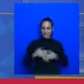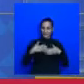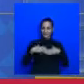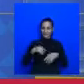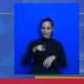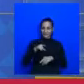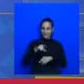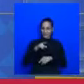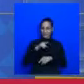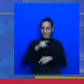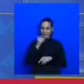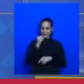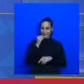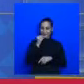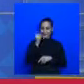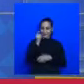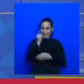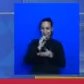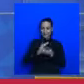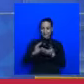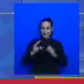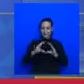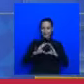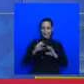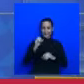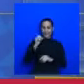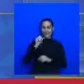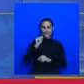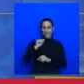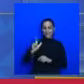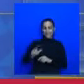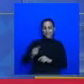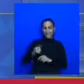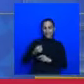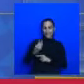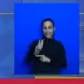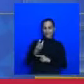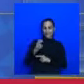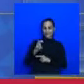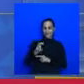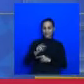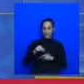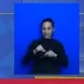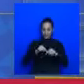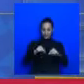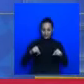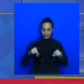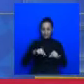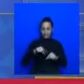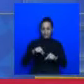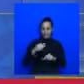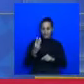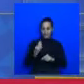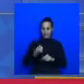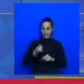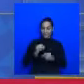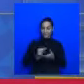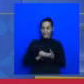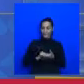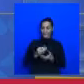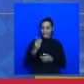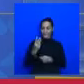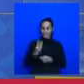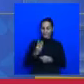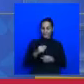Calma, você ainda tem chances. Bola azul, número 35. Azul, 35. Foram sorteados 3 números. Faltam